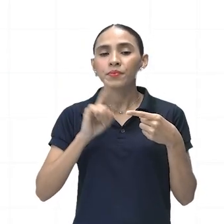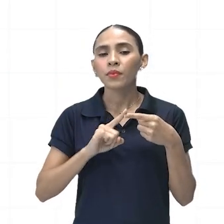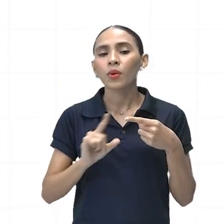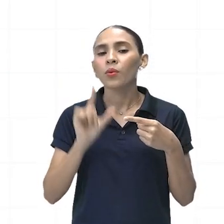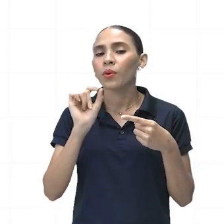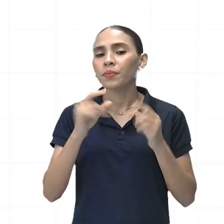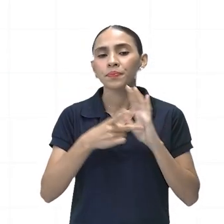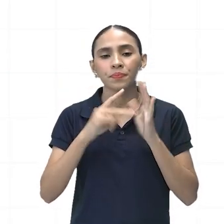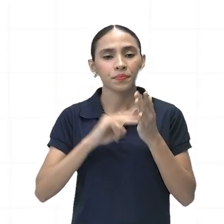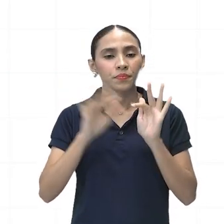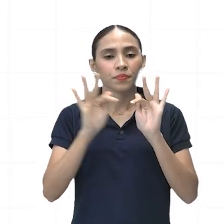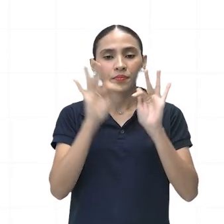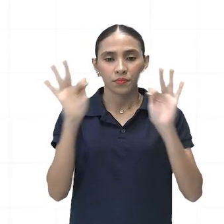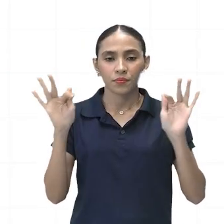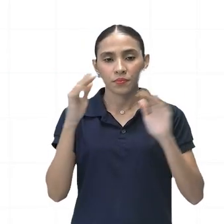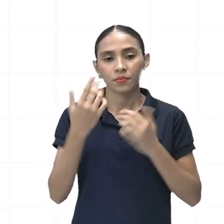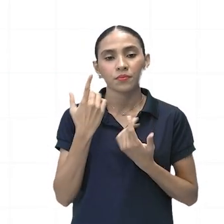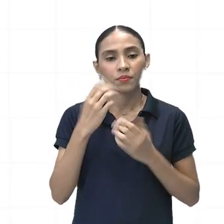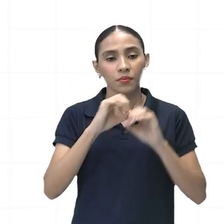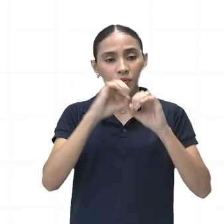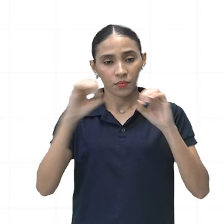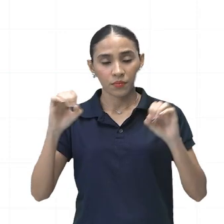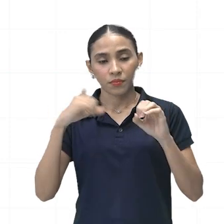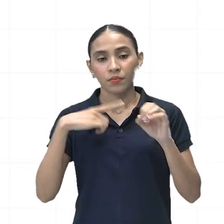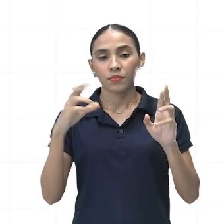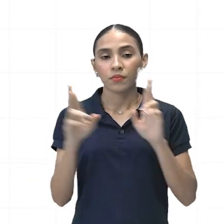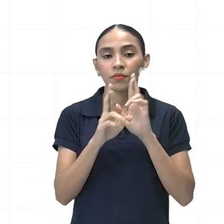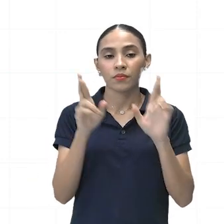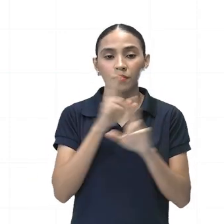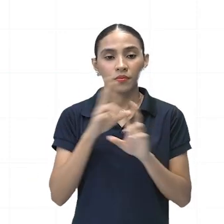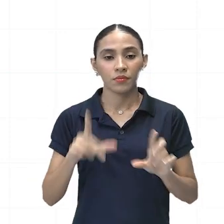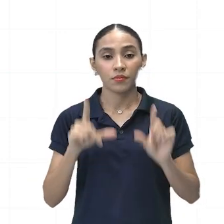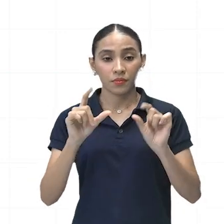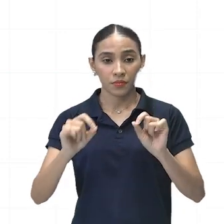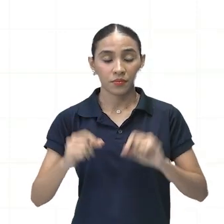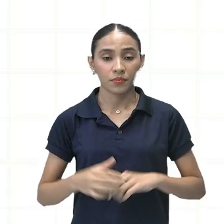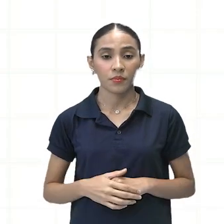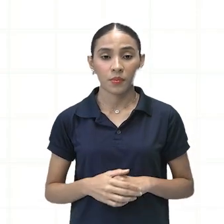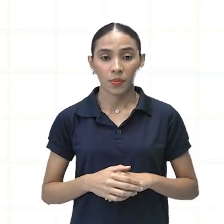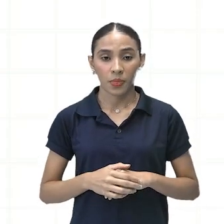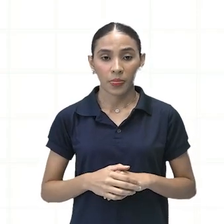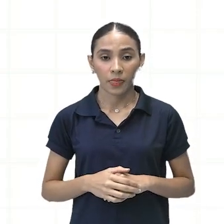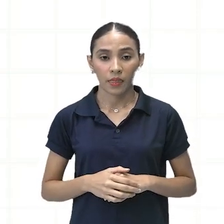frequência de uma onda? Ela está relacionada, então,